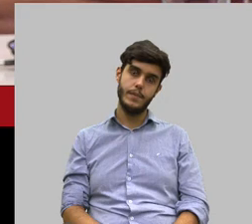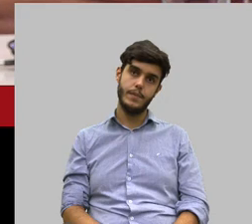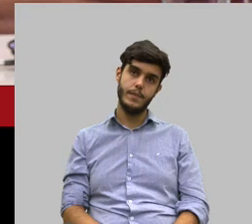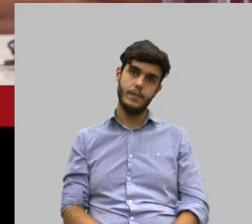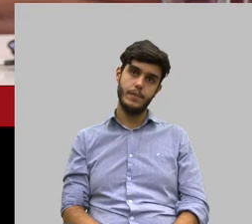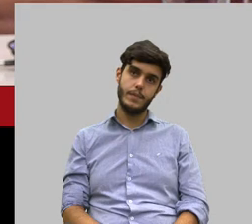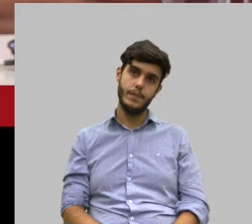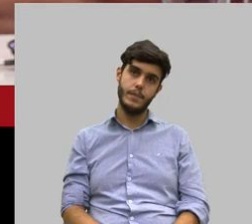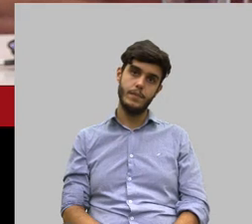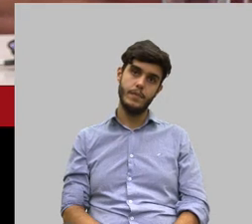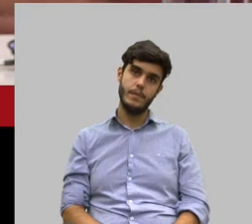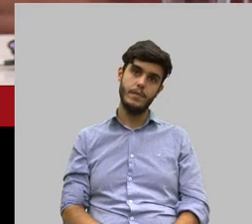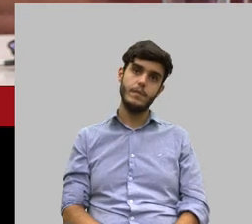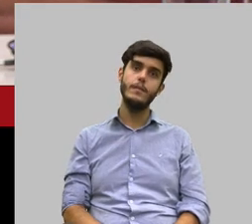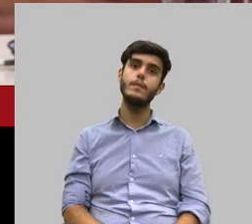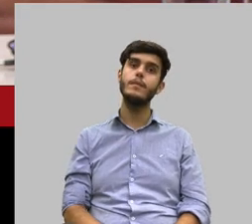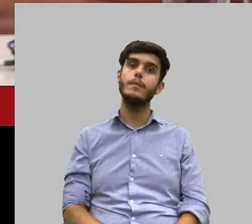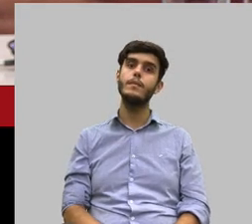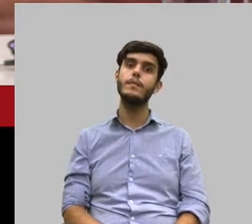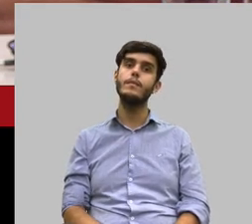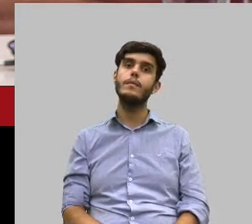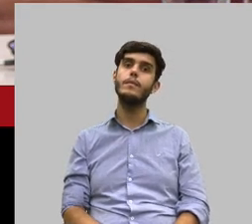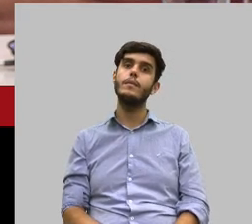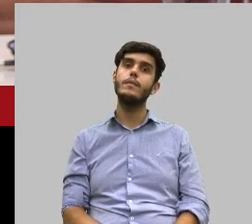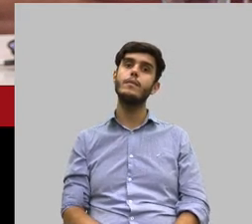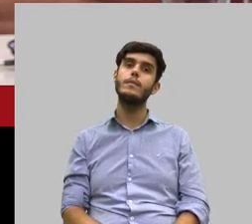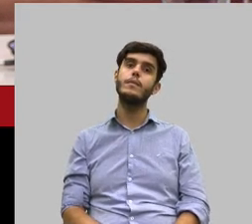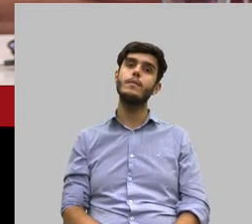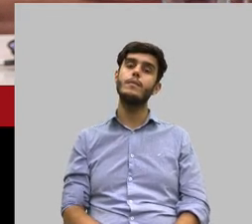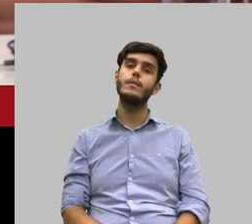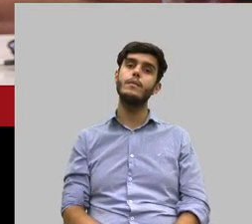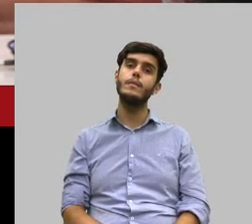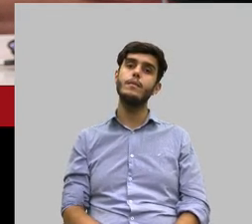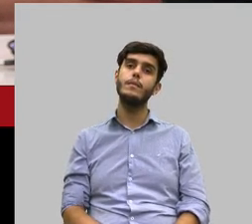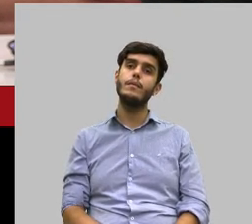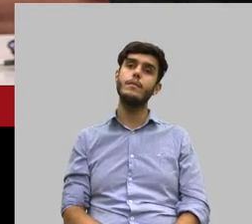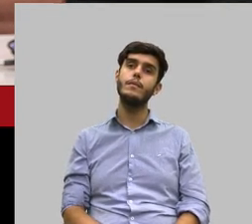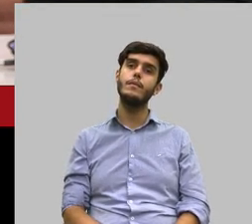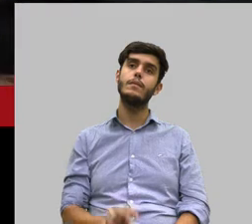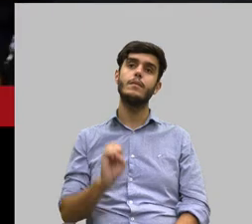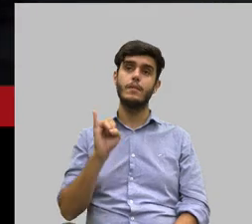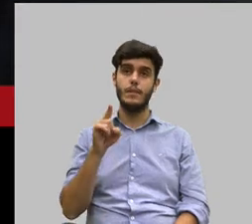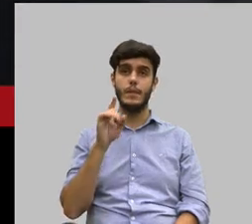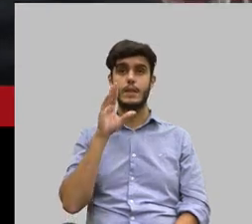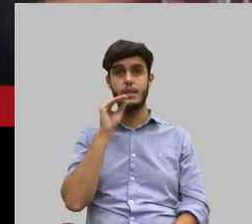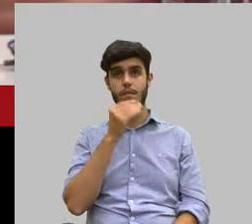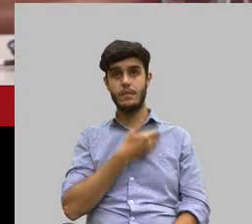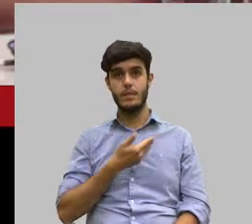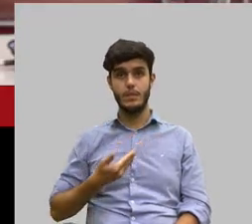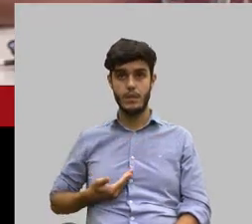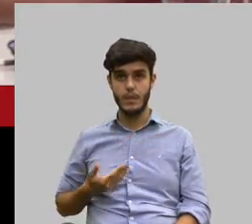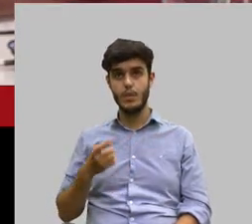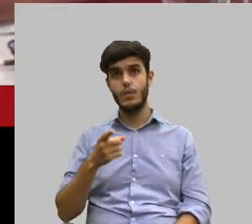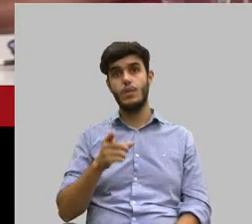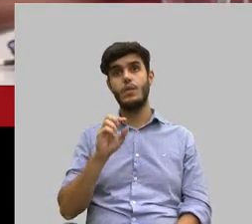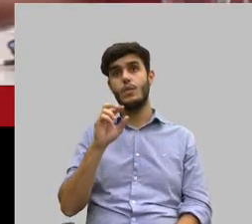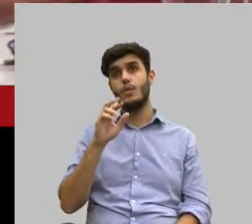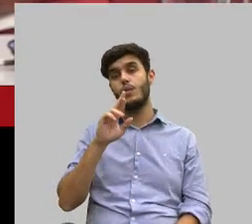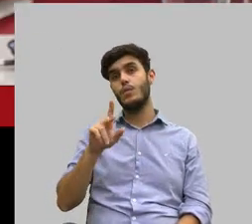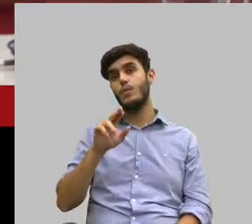eh se o trabalho esse serviço é indispensável né se